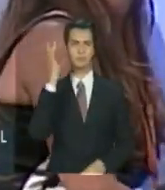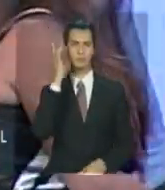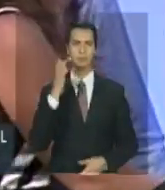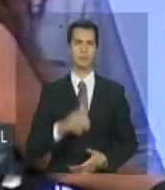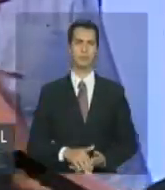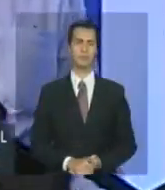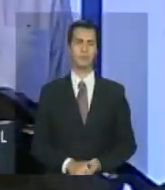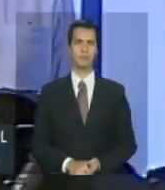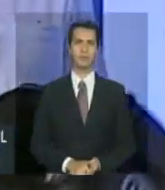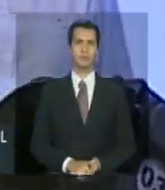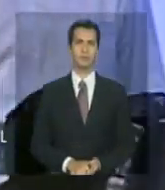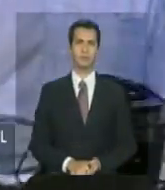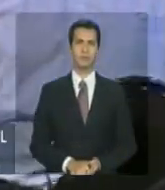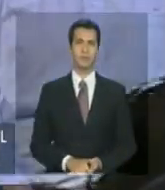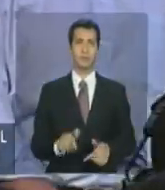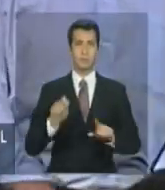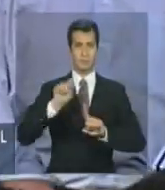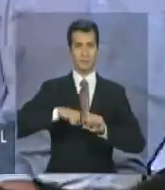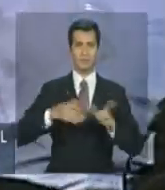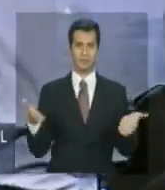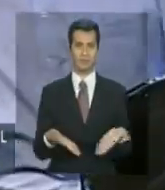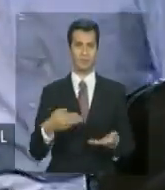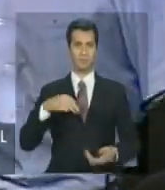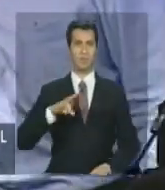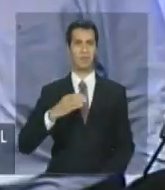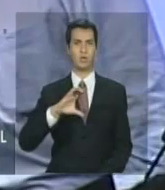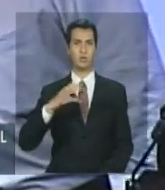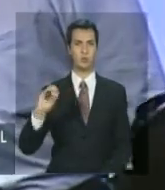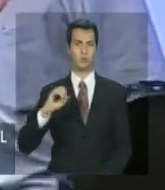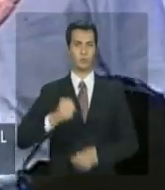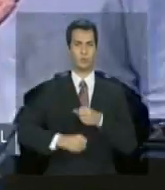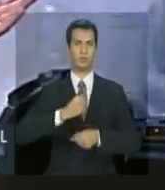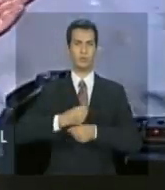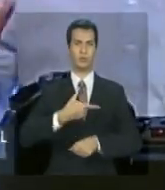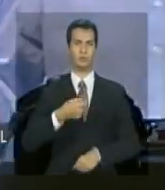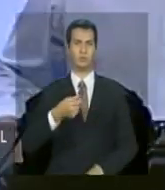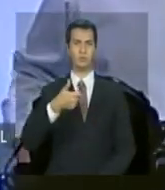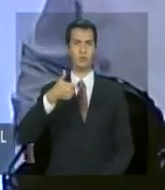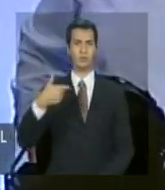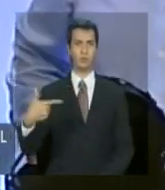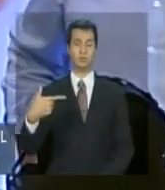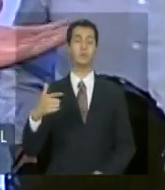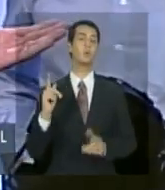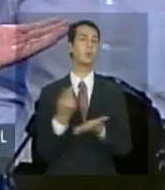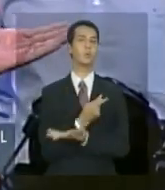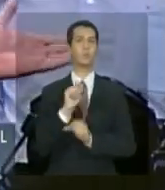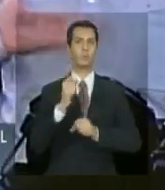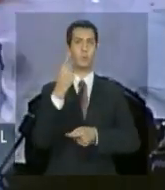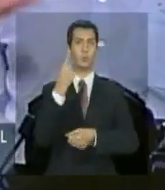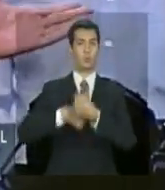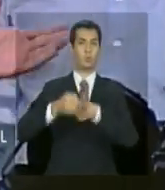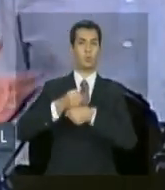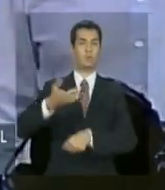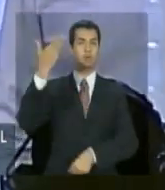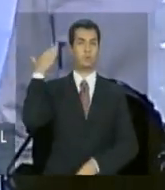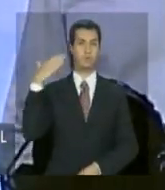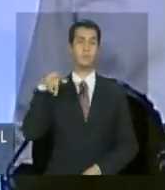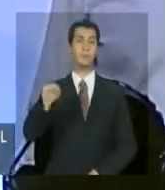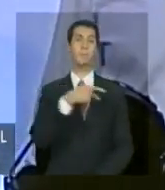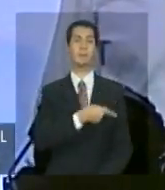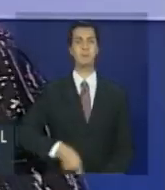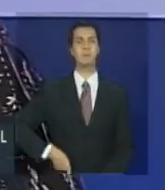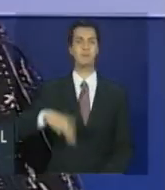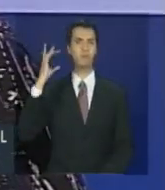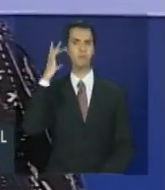nós estamos em março de 2012, presidenta, e há um ano atrás, em março de 2011, a senhora tinha acabado de